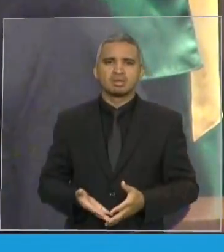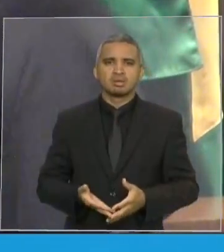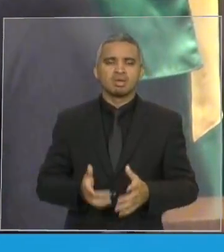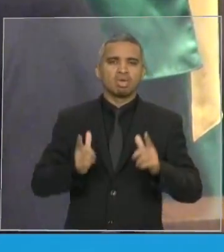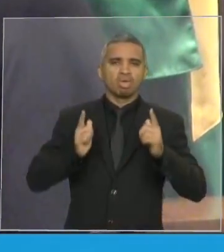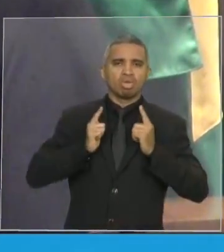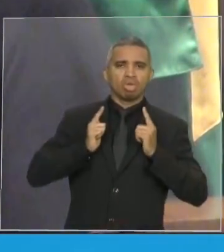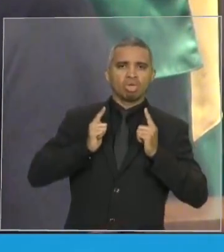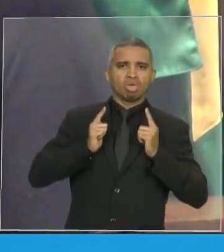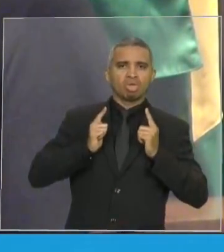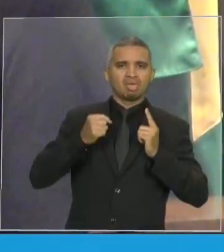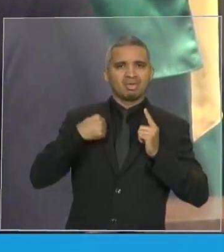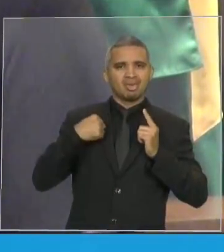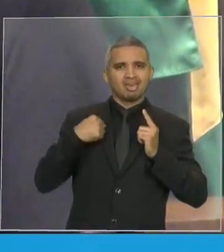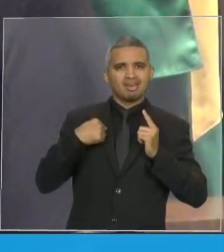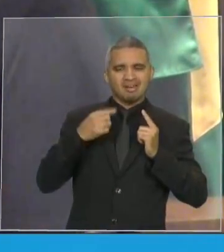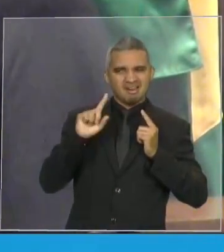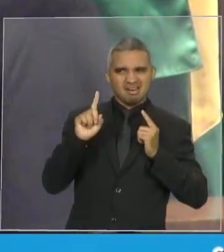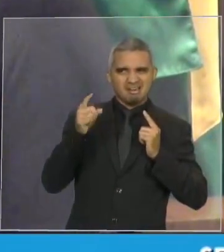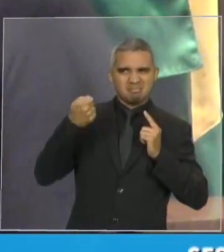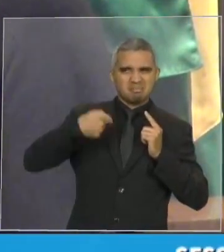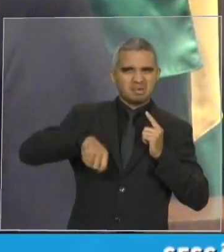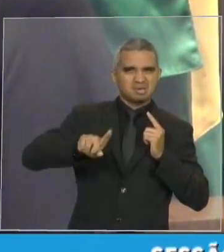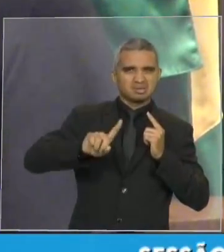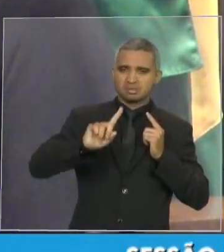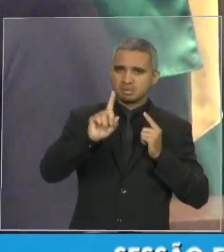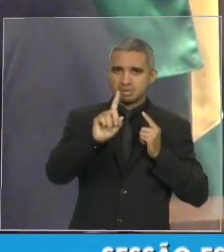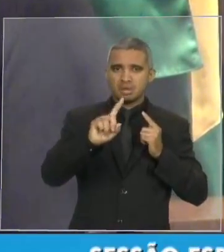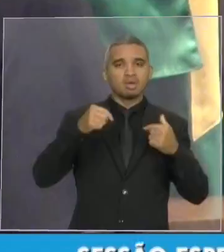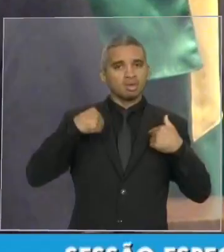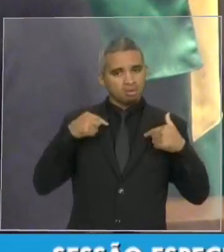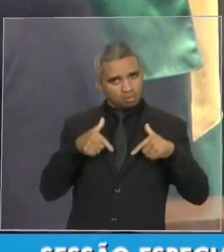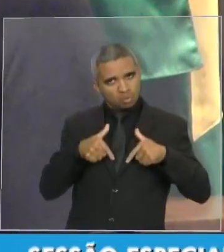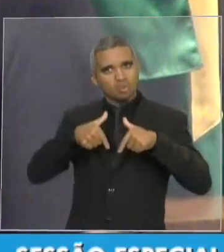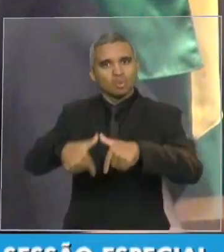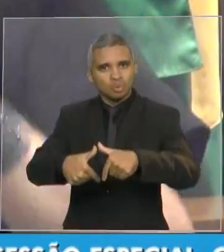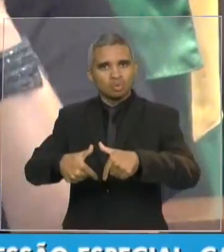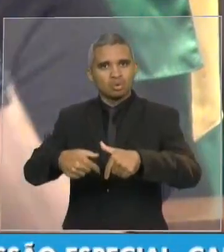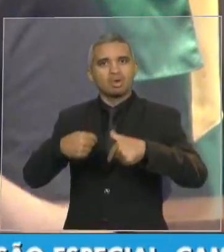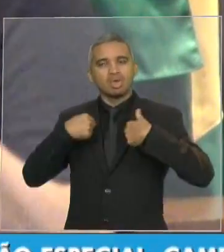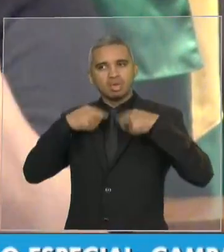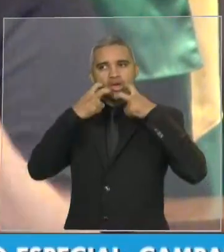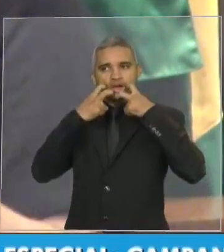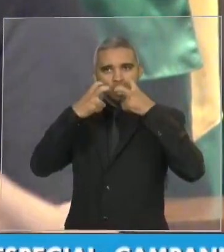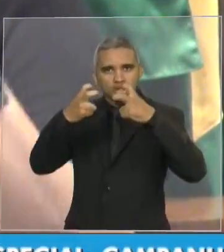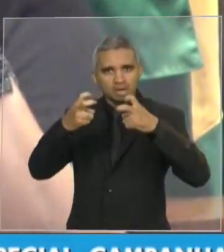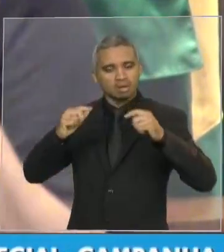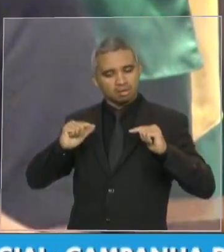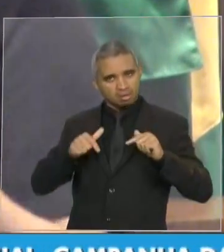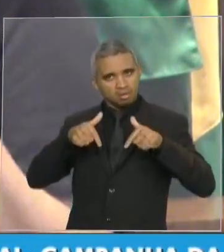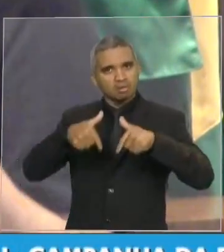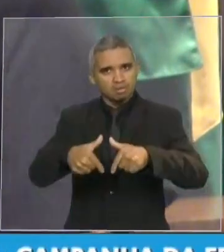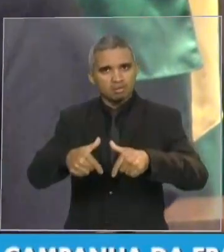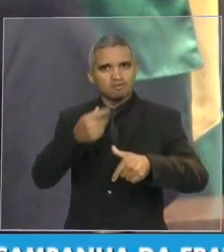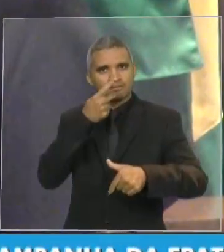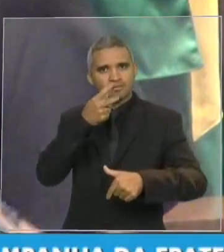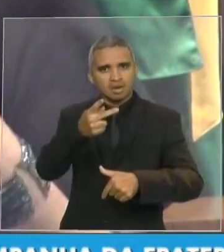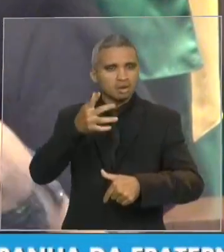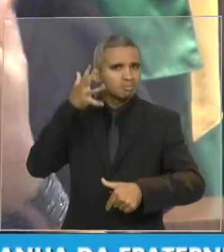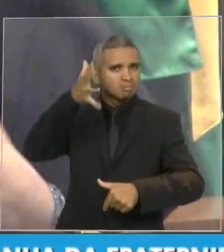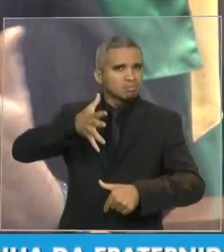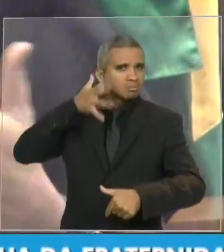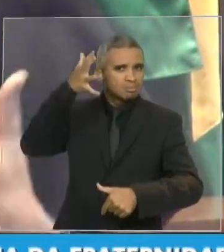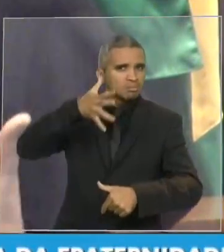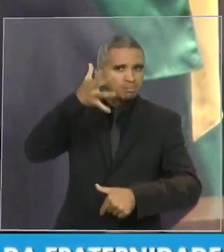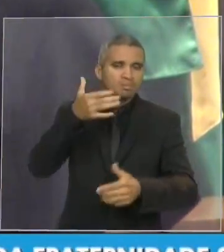de conforto. Eu preciso falar, eu preciso gritar em qualquer espaço que eu estiver. E